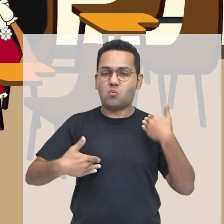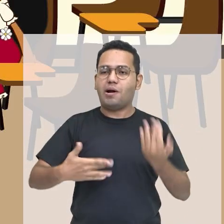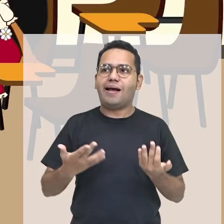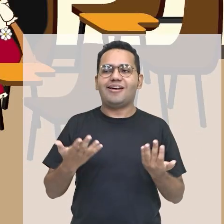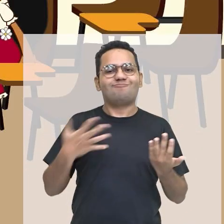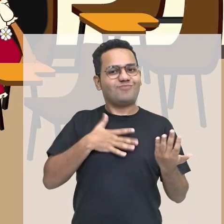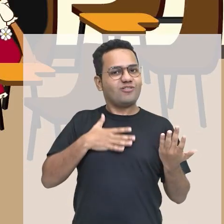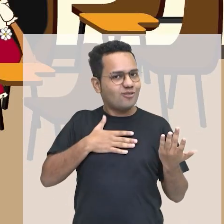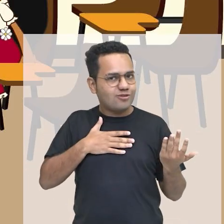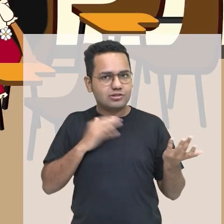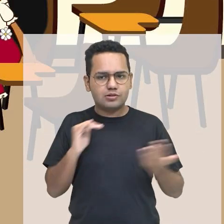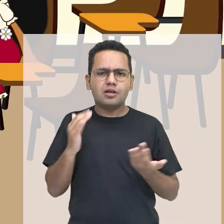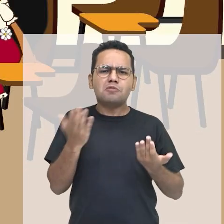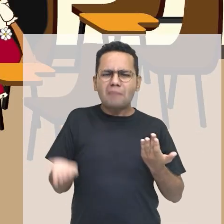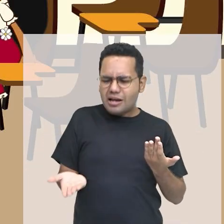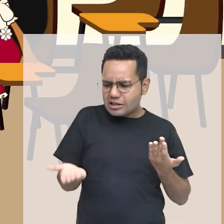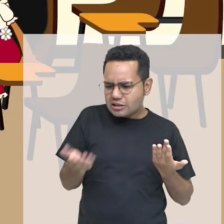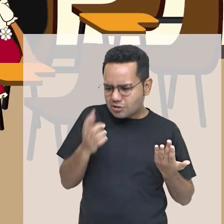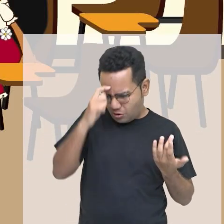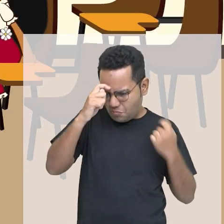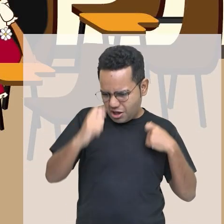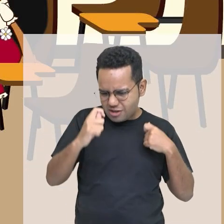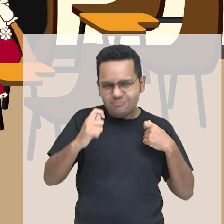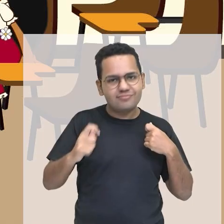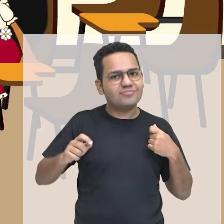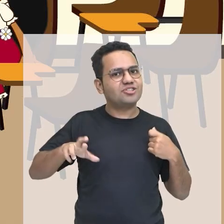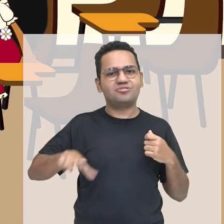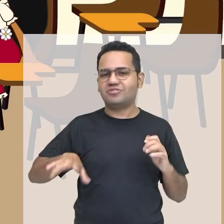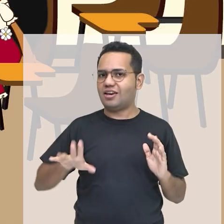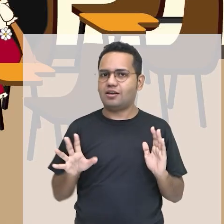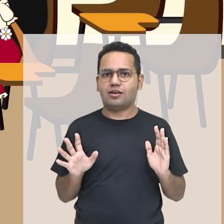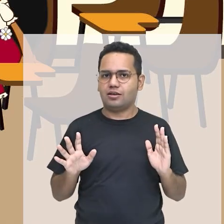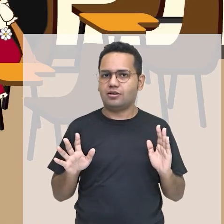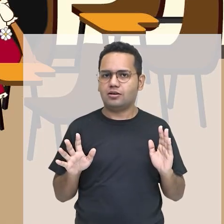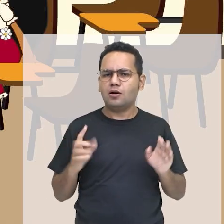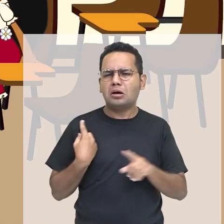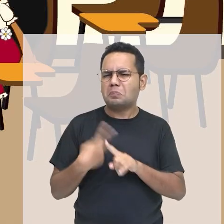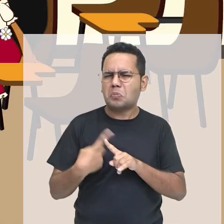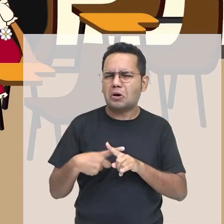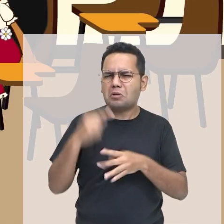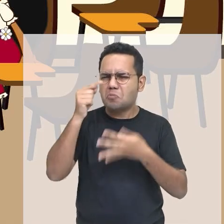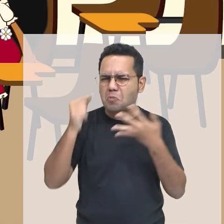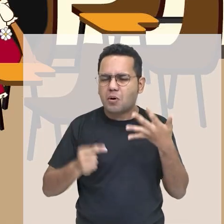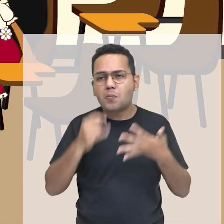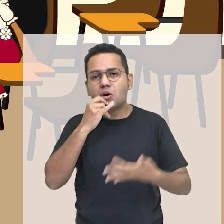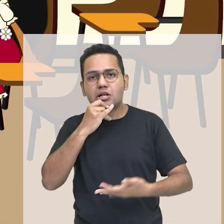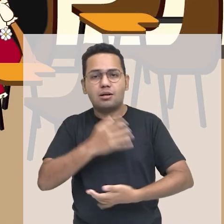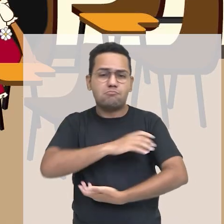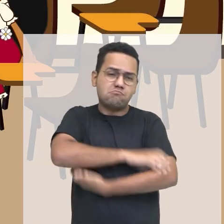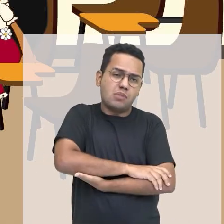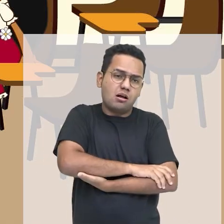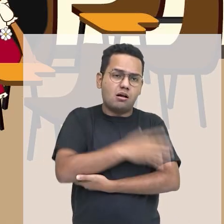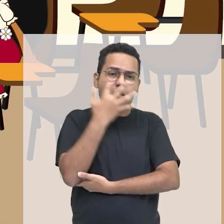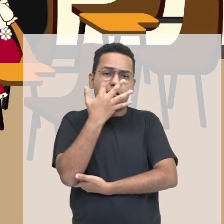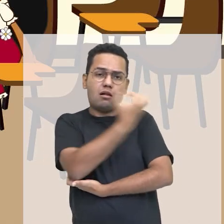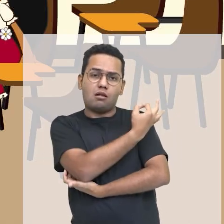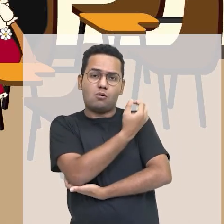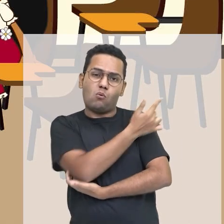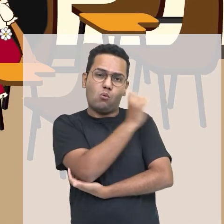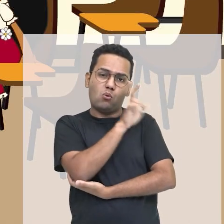do nosso personagem, né? Ele permaneceu, não olhou nos olhos, braços cruzados, e claramente ele não estava dando não tinha a